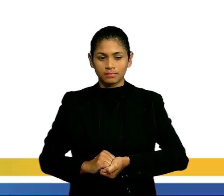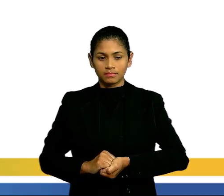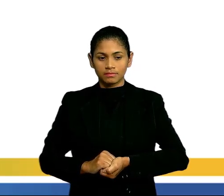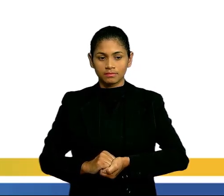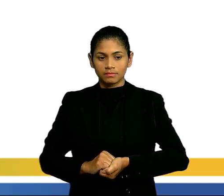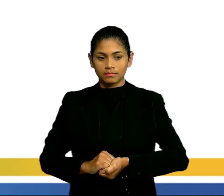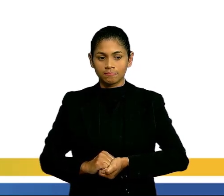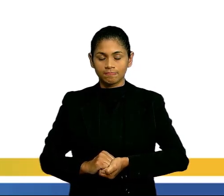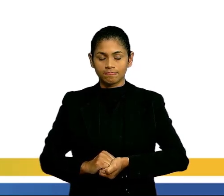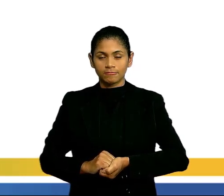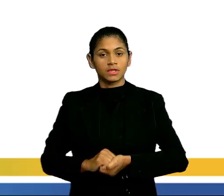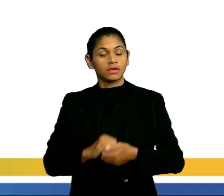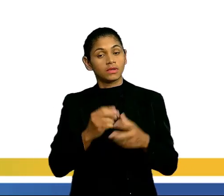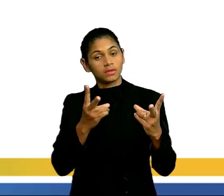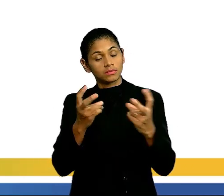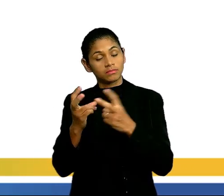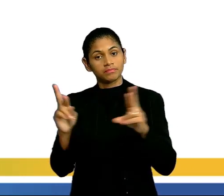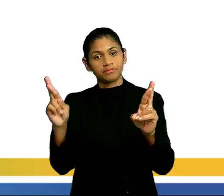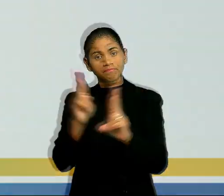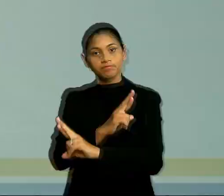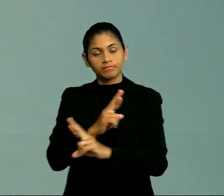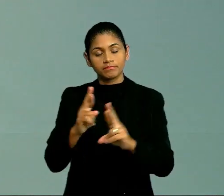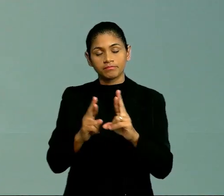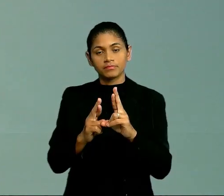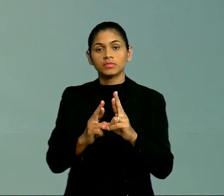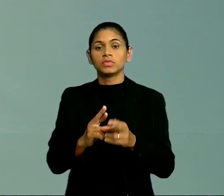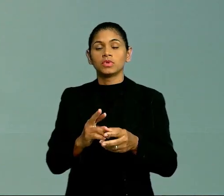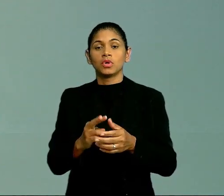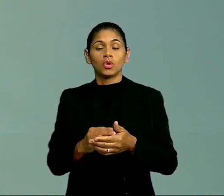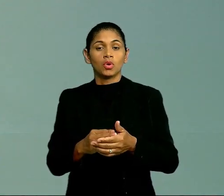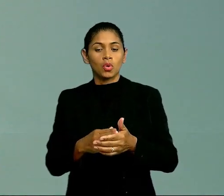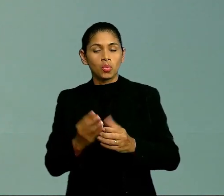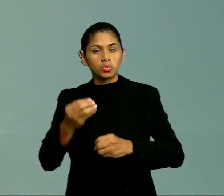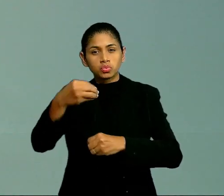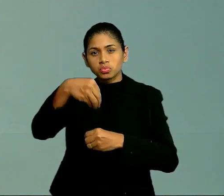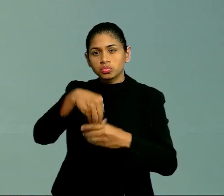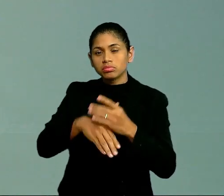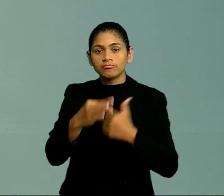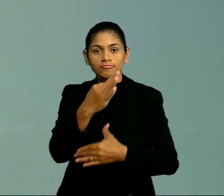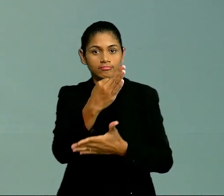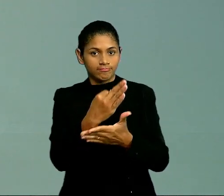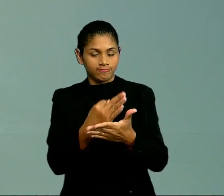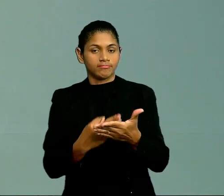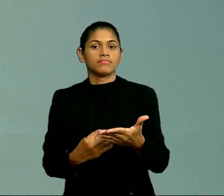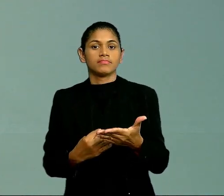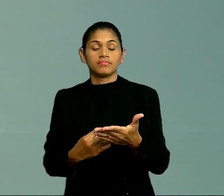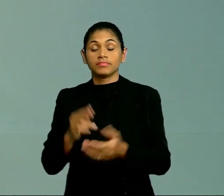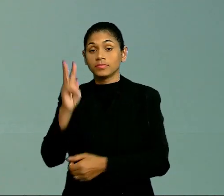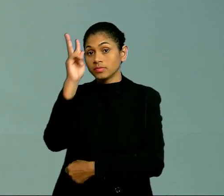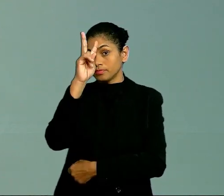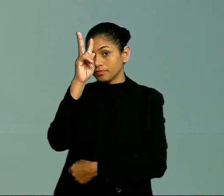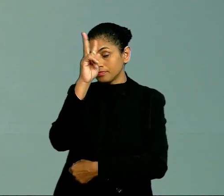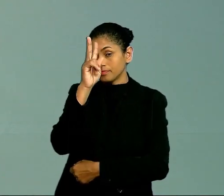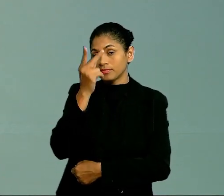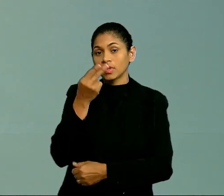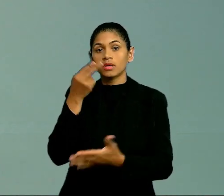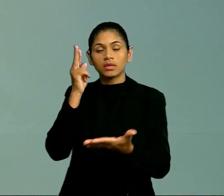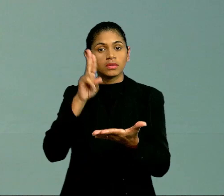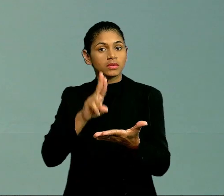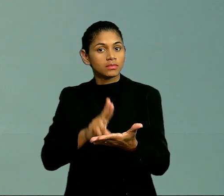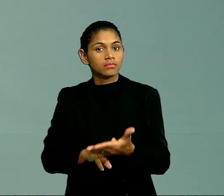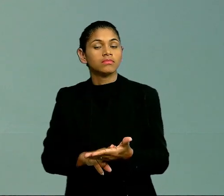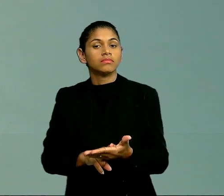gente observa essa relação de intertextualidade, pessoal, com a carta de Pero Vaz de Caminha. Lembrando que a carta ela é